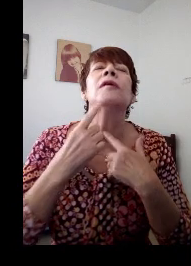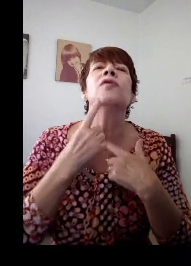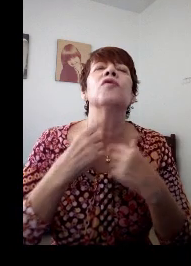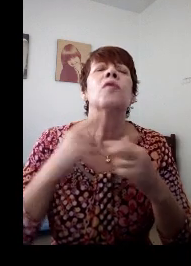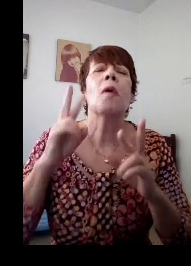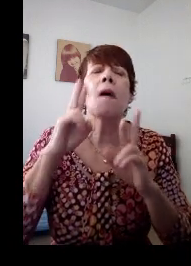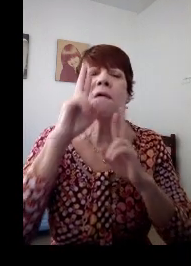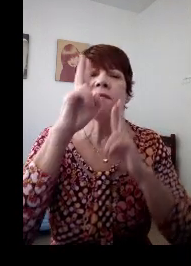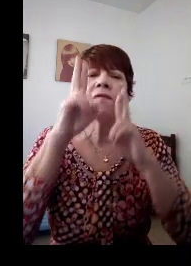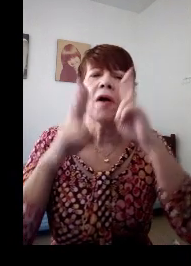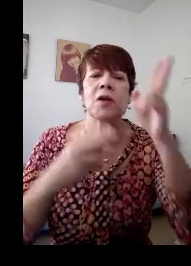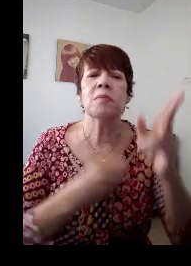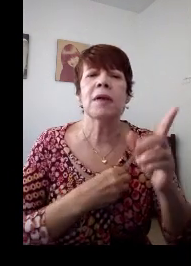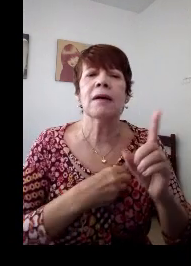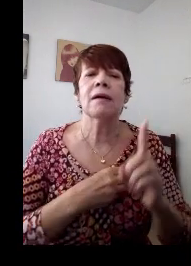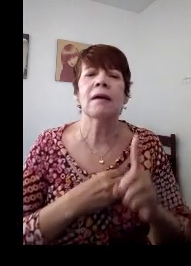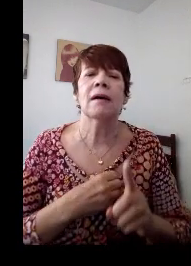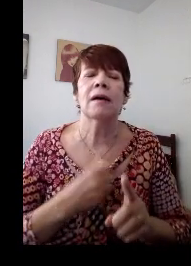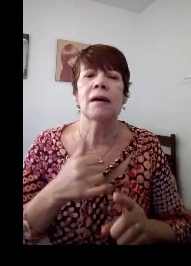pouquinho,